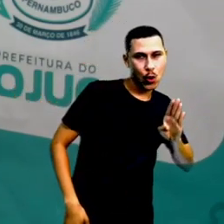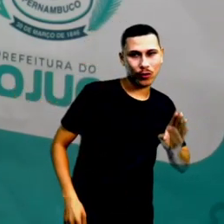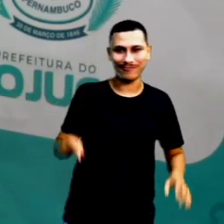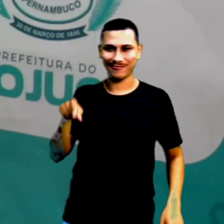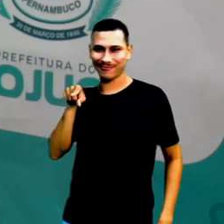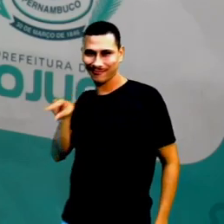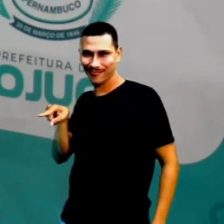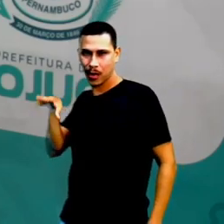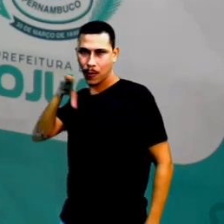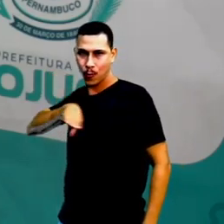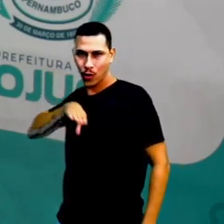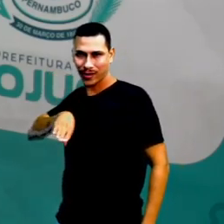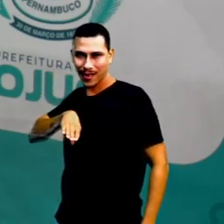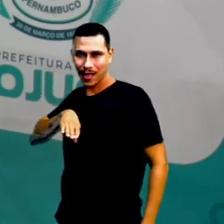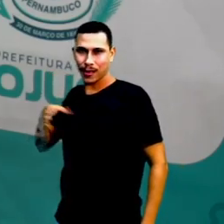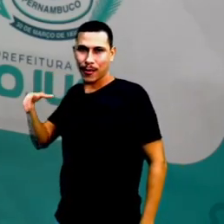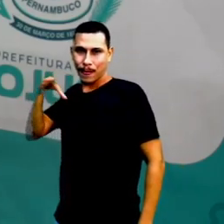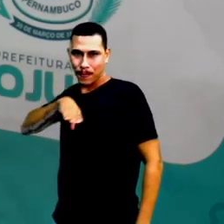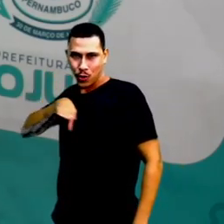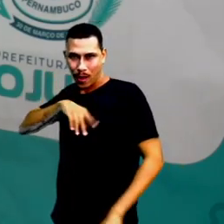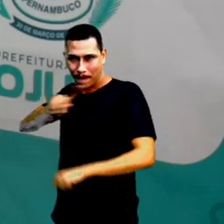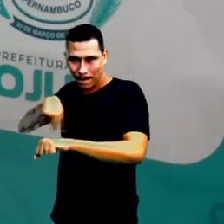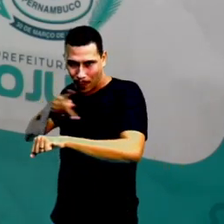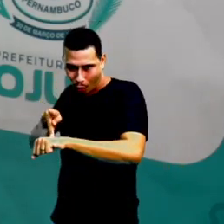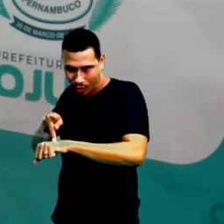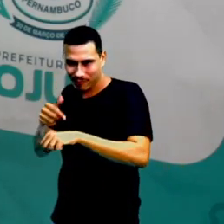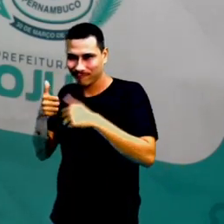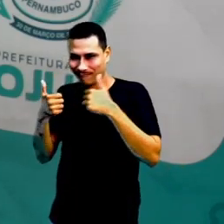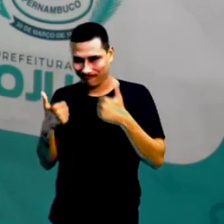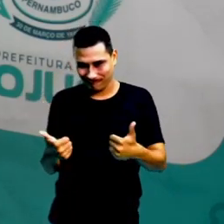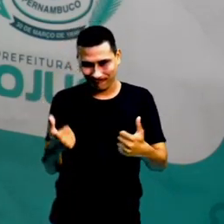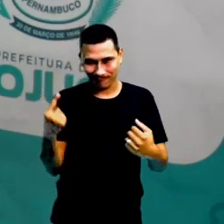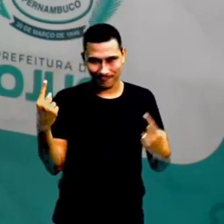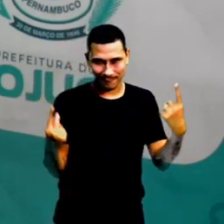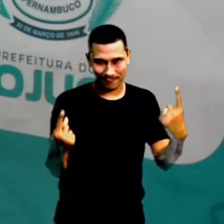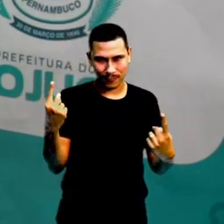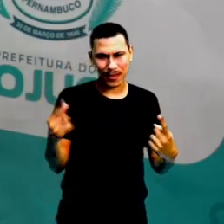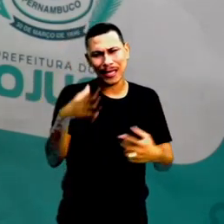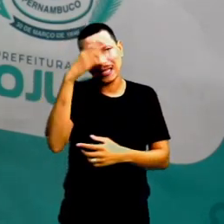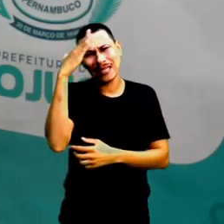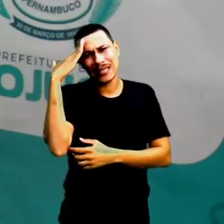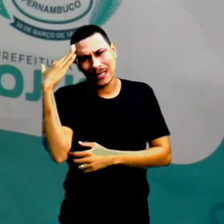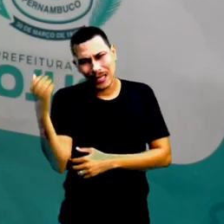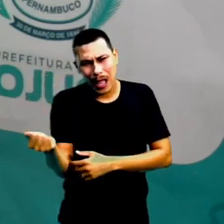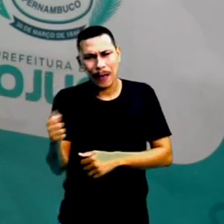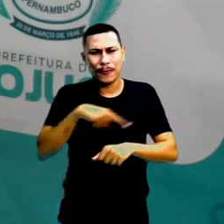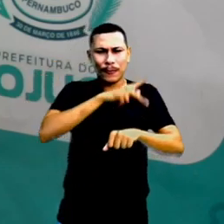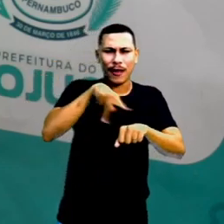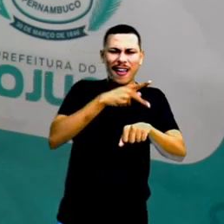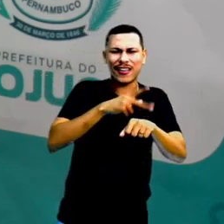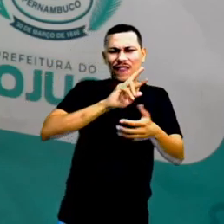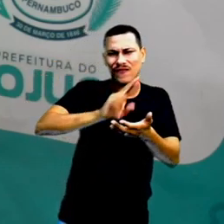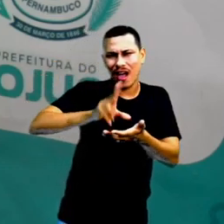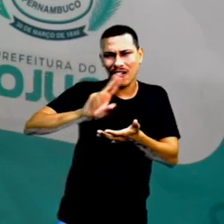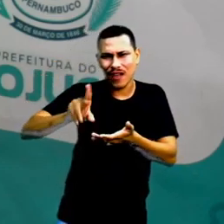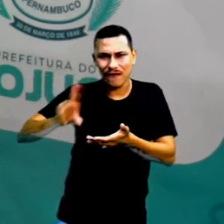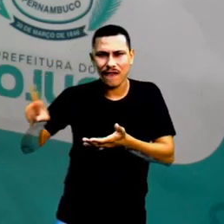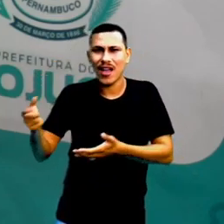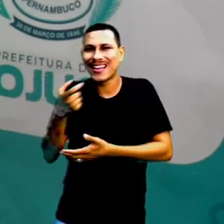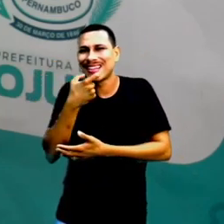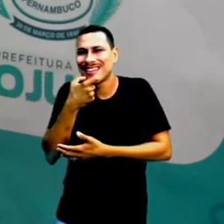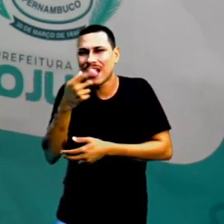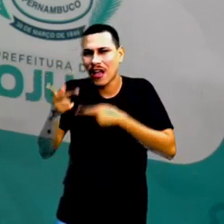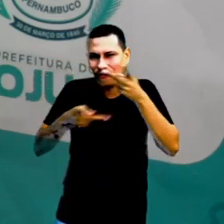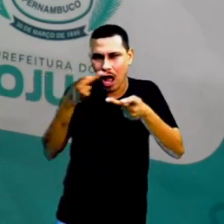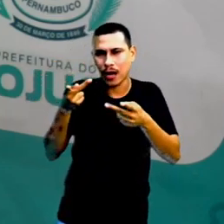Portugal. Nós sabemos que existem vários países que falam a língua inglesa, tendo como principais,